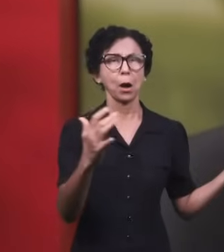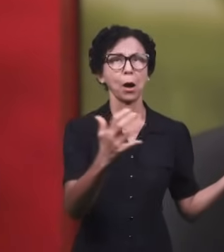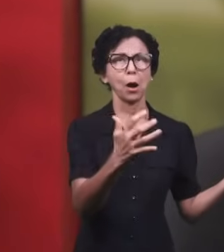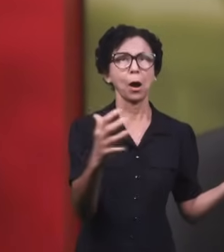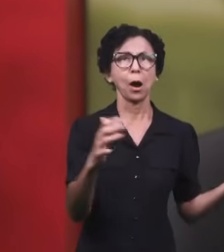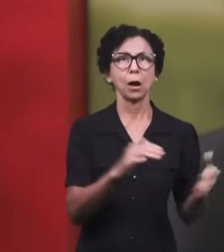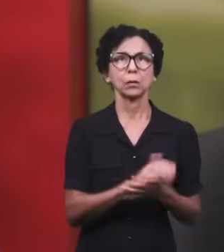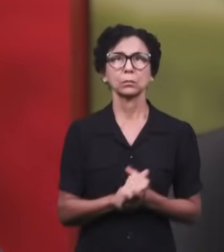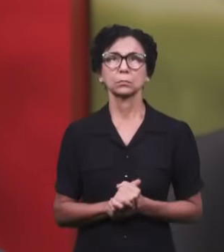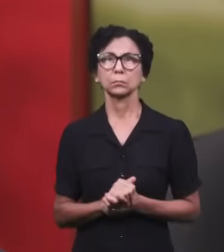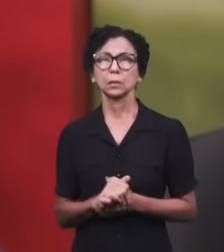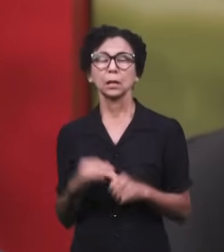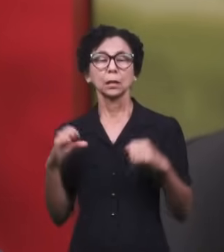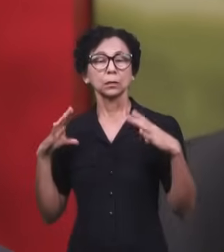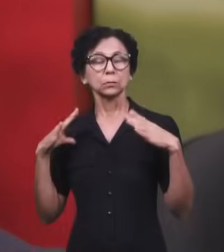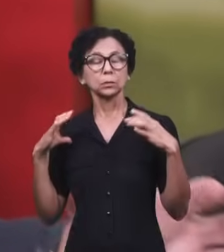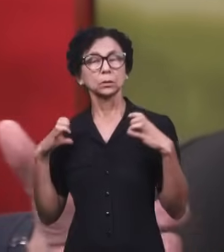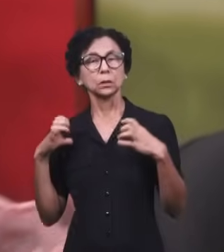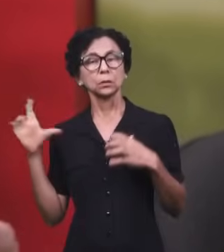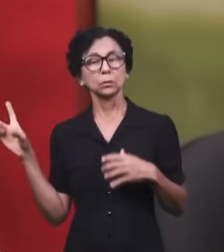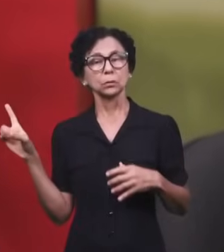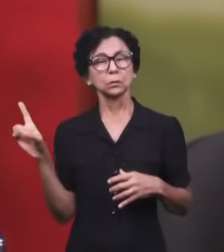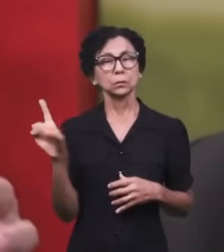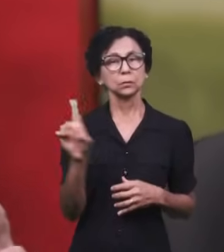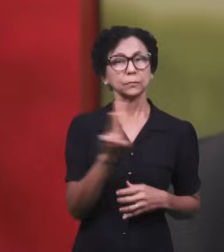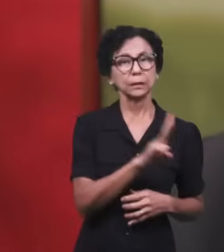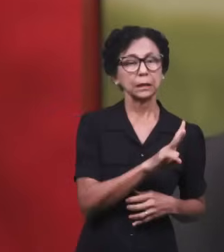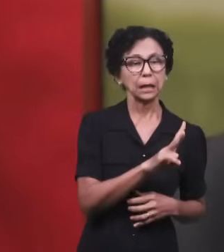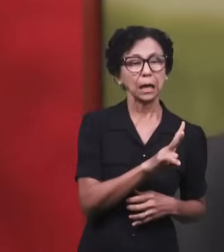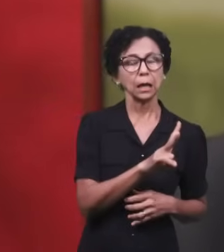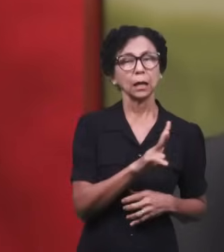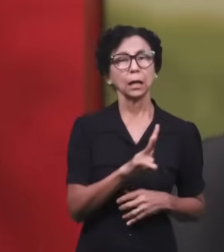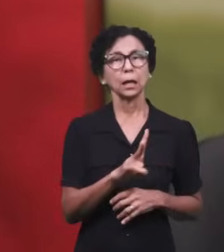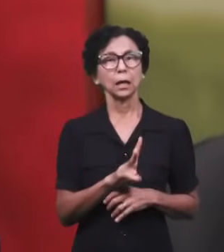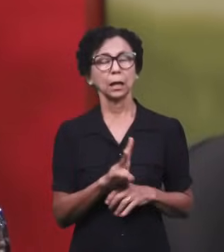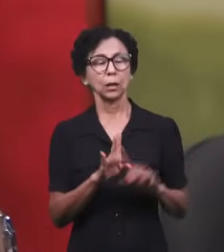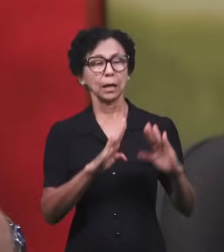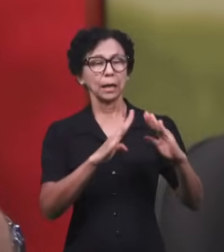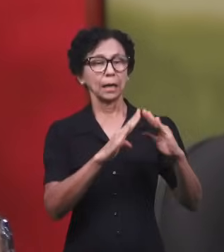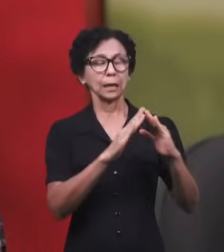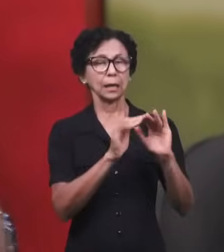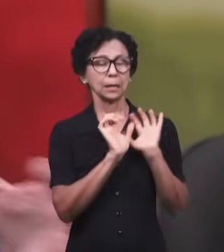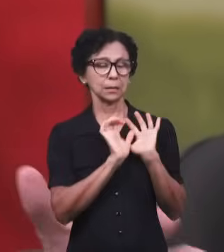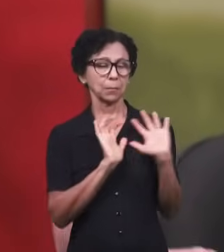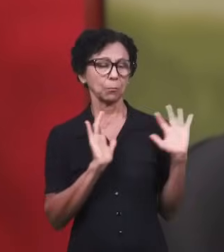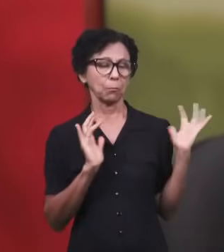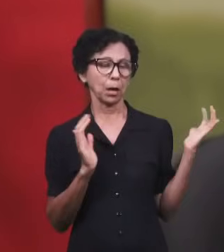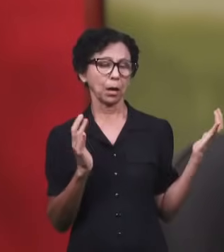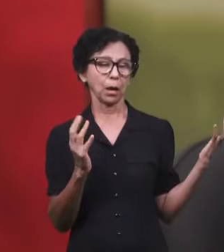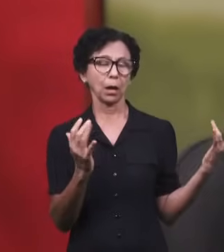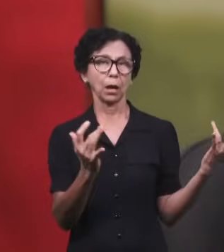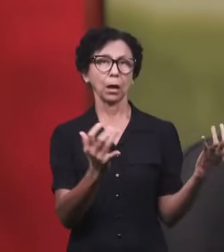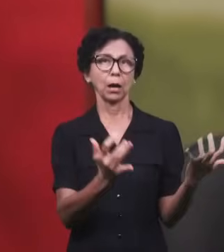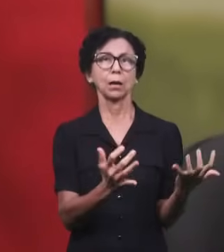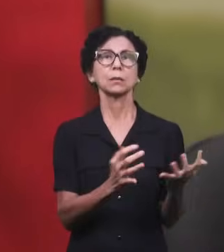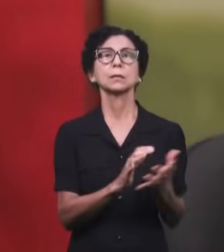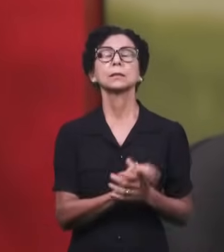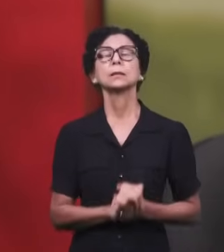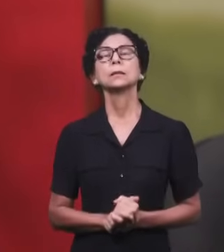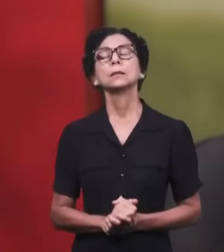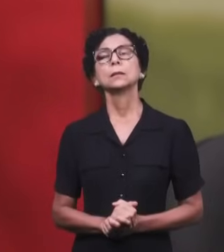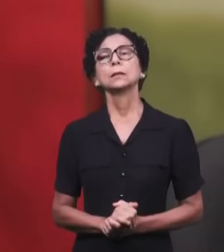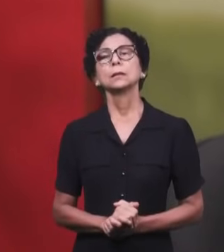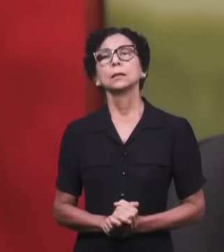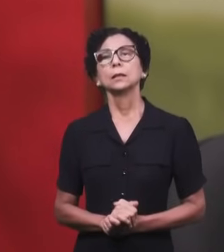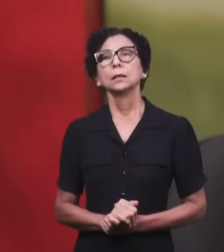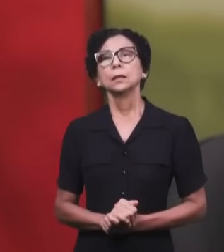que eles tinham, e pressionando a casa cercada, nós só vamos sair daqui quando você